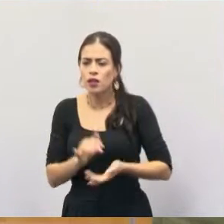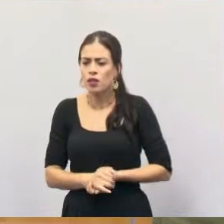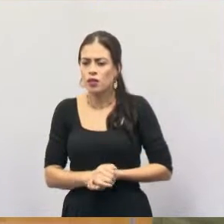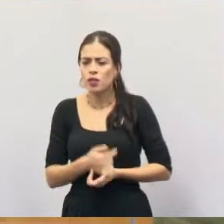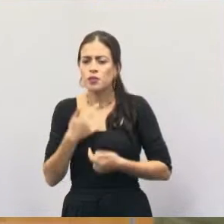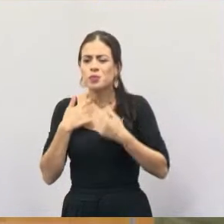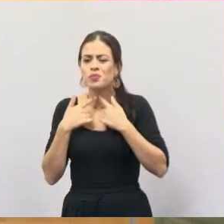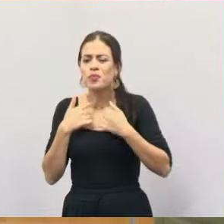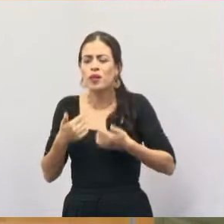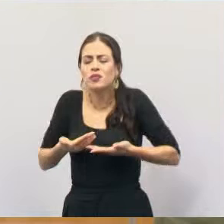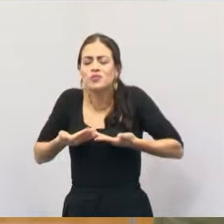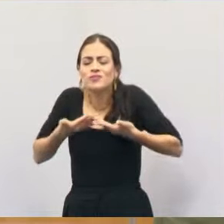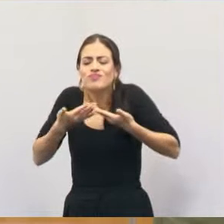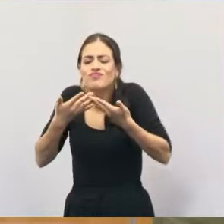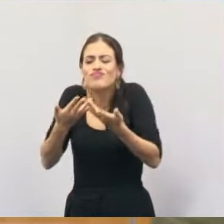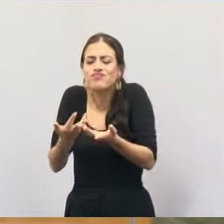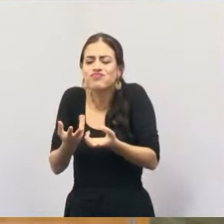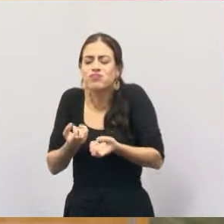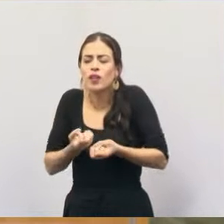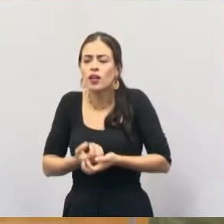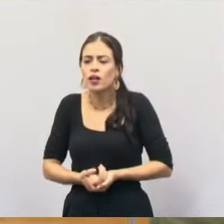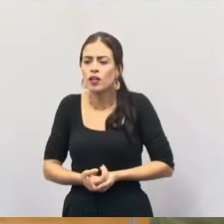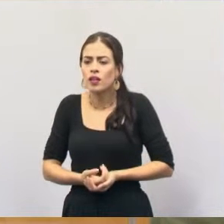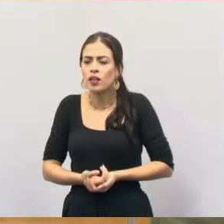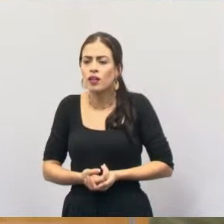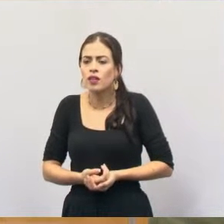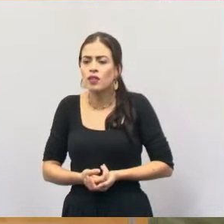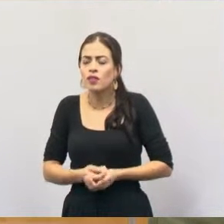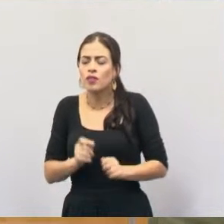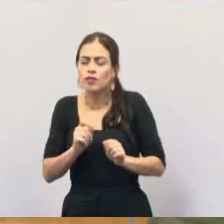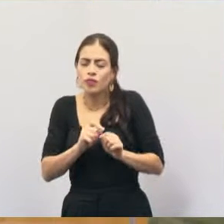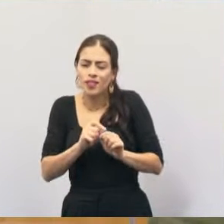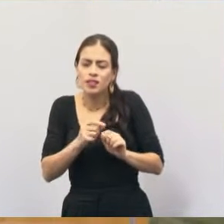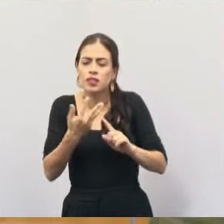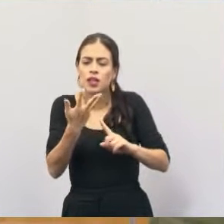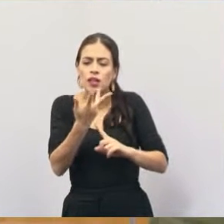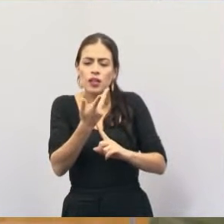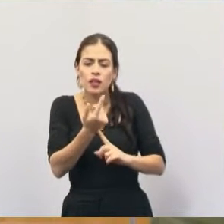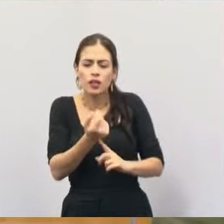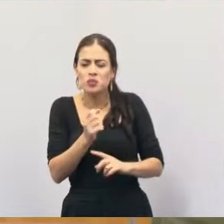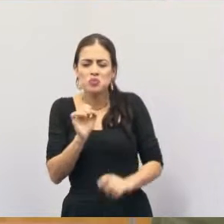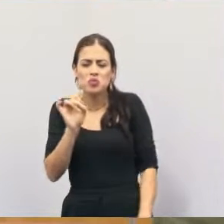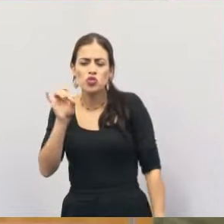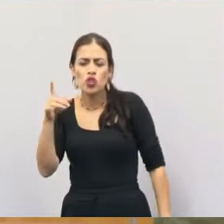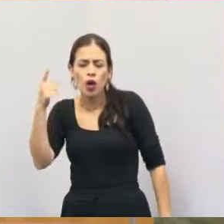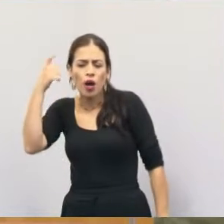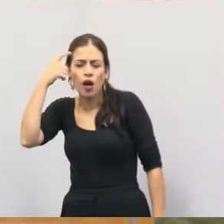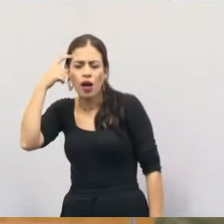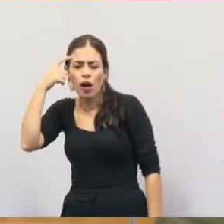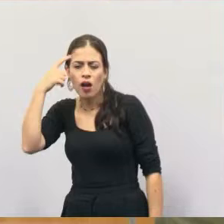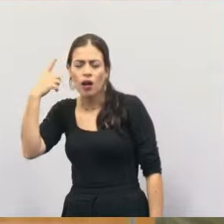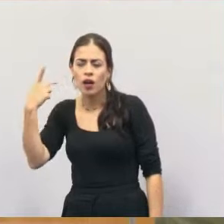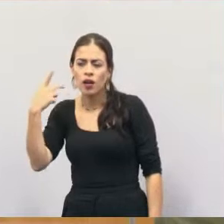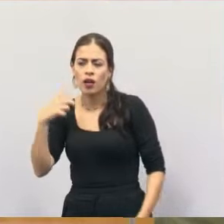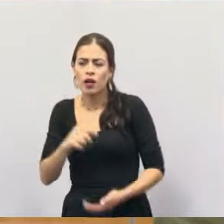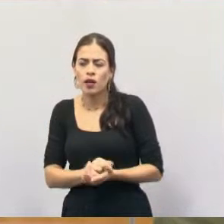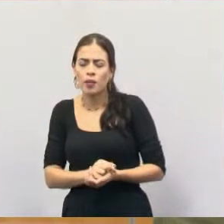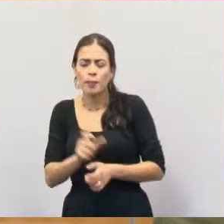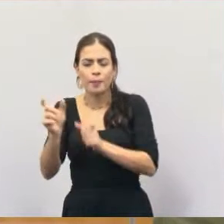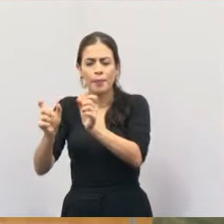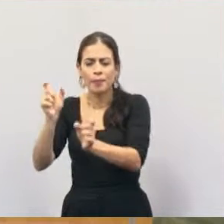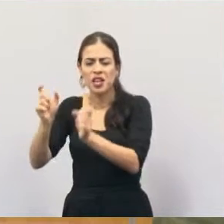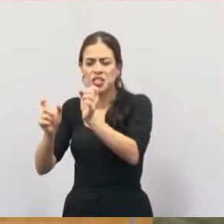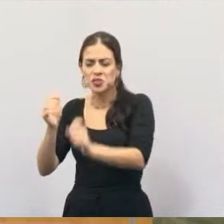algo, com a vontade de fazer um tipo de arte voltada não apenas para a intelectualidade, não apenas para as pessoas